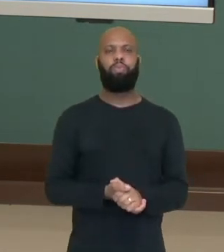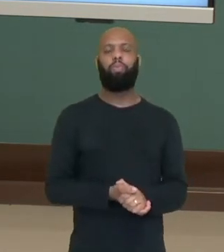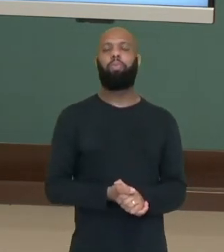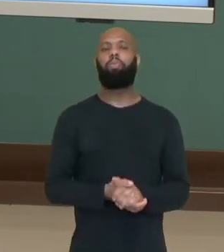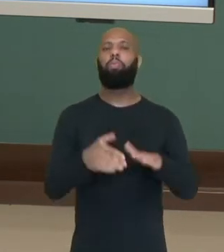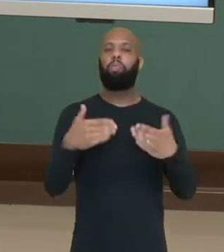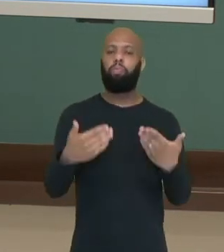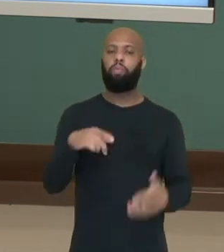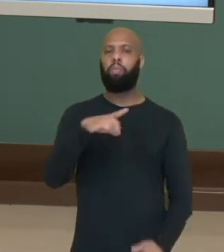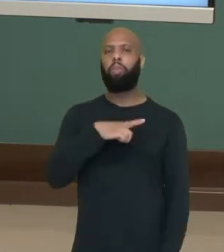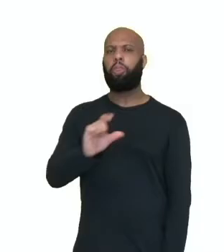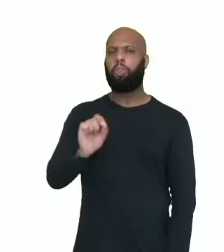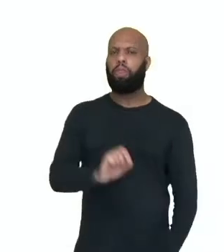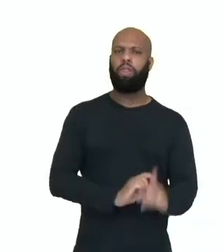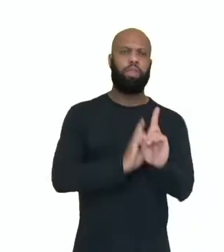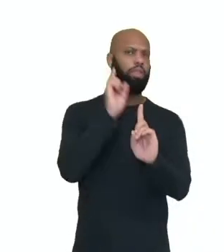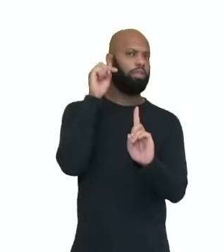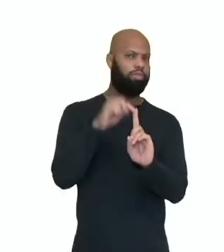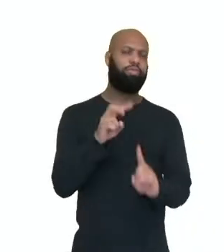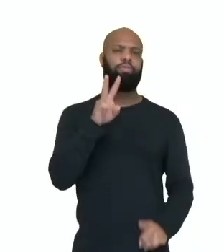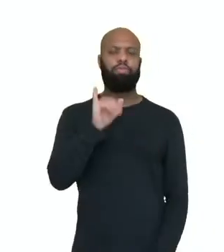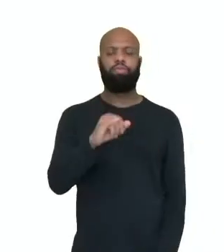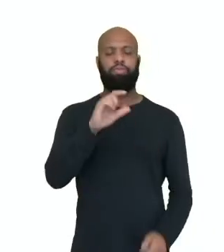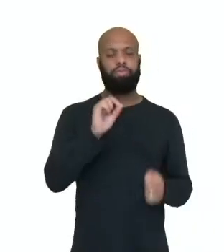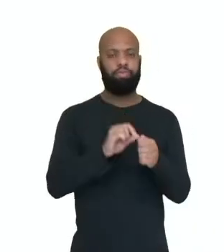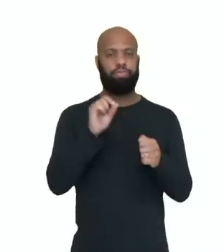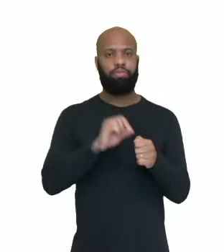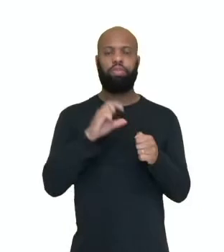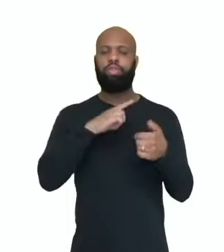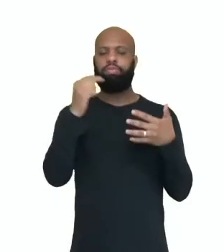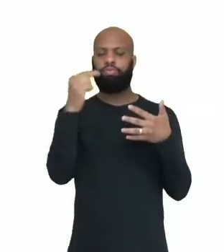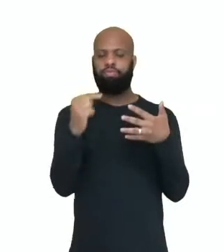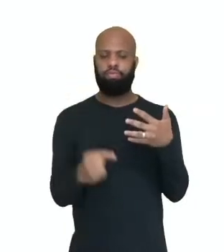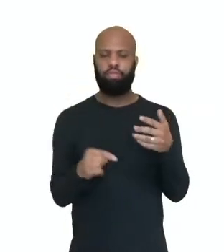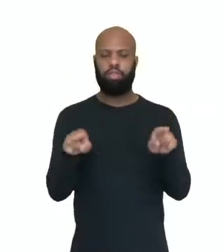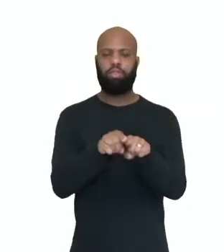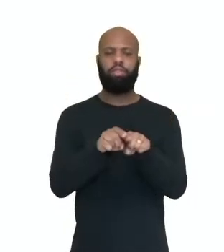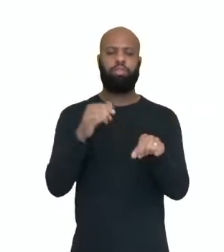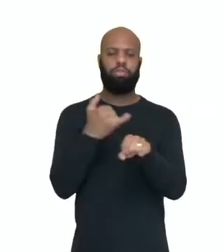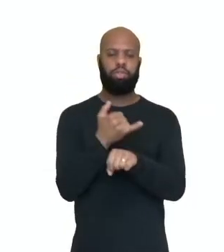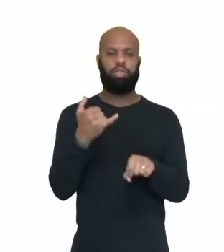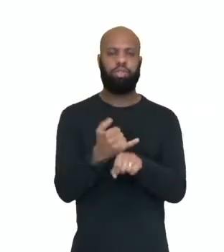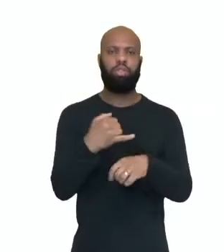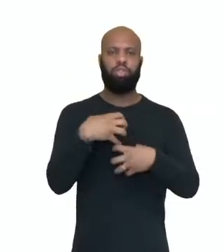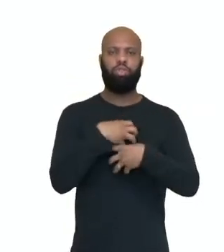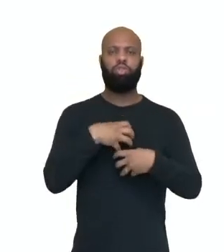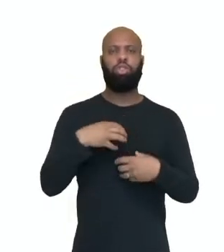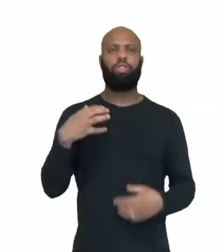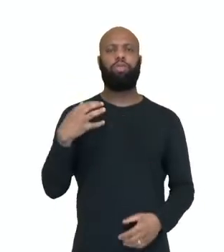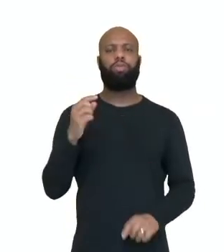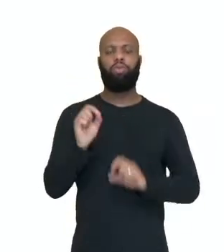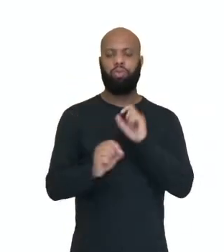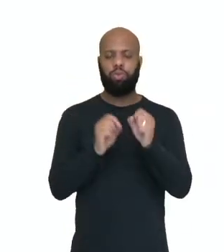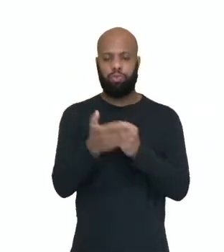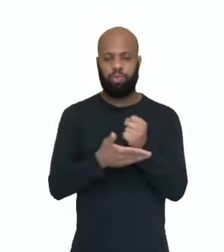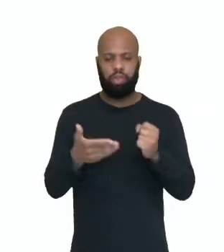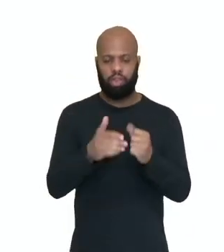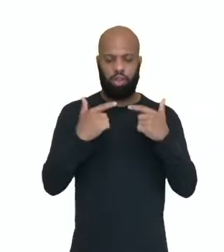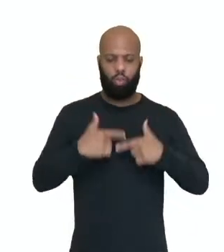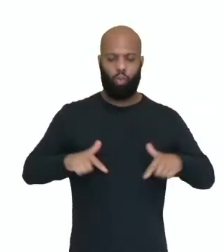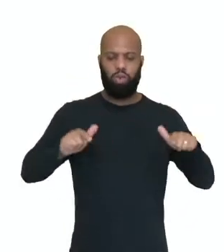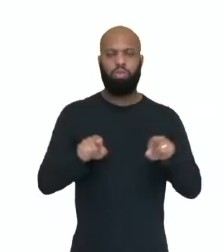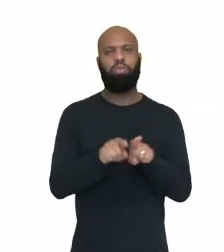A eletrólise tem como objetivo a produção de elementos ou metais em seu estado fundamental ou neutros.